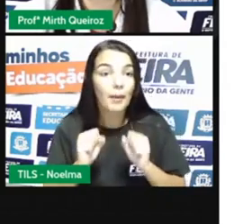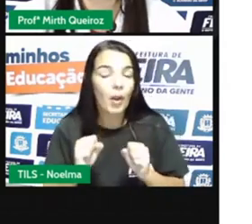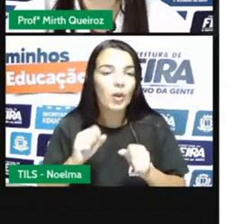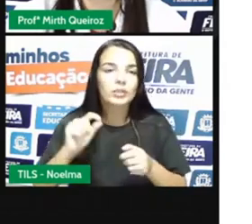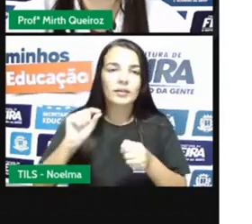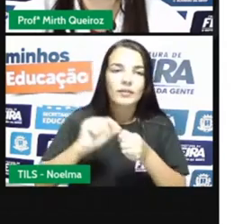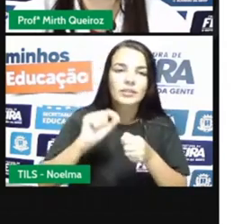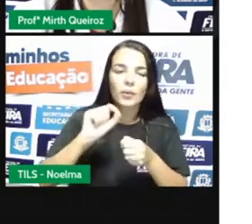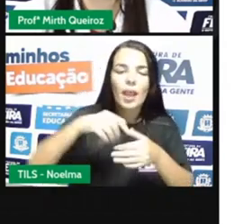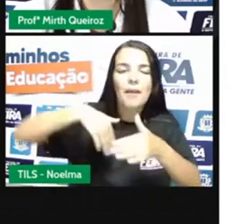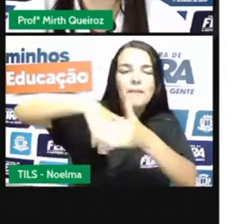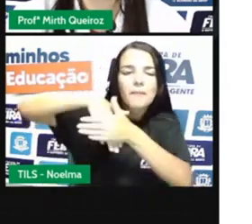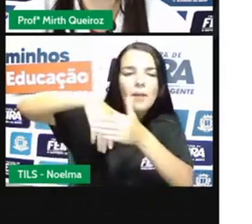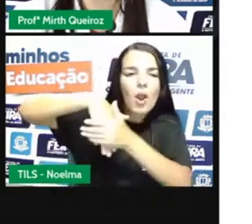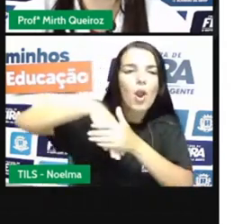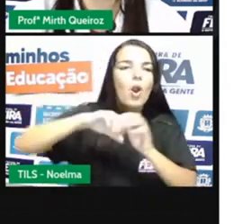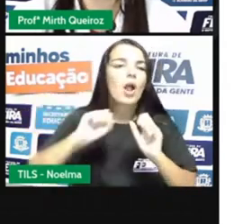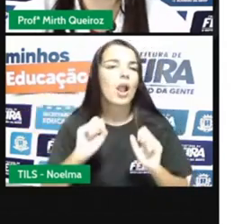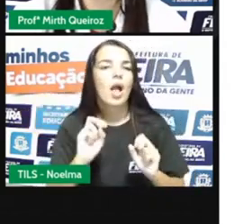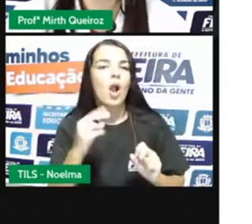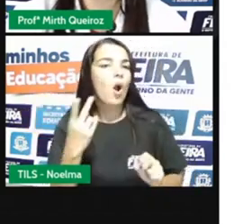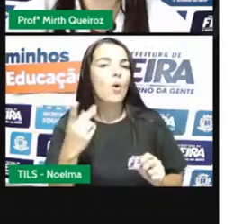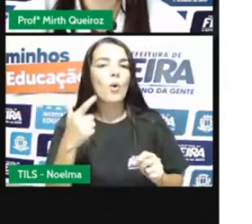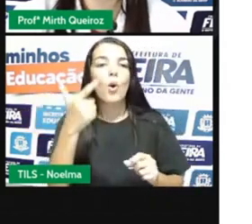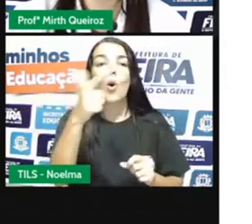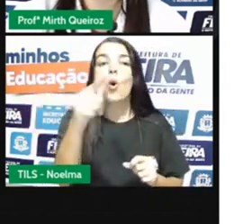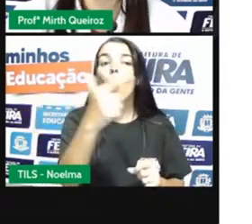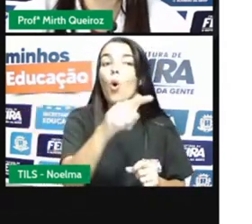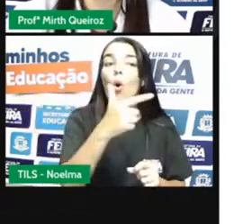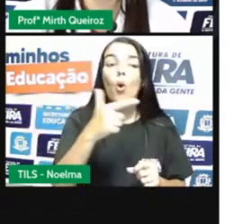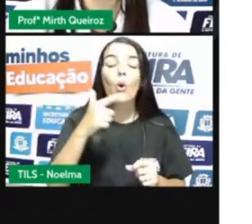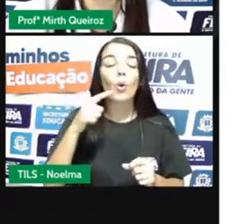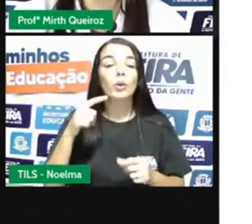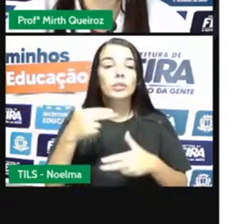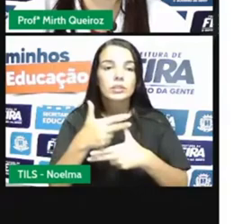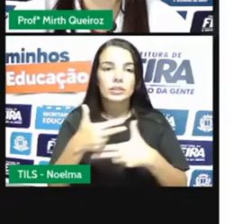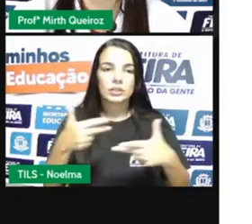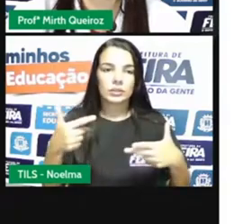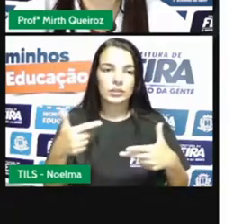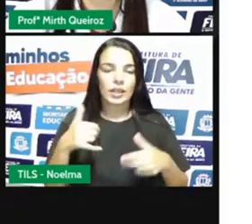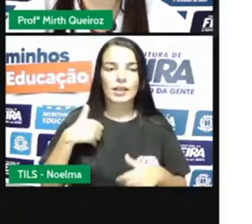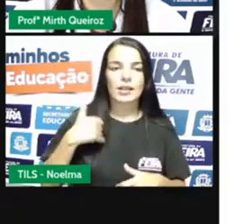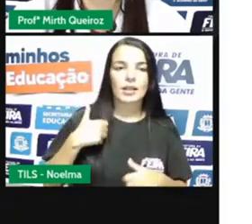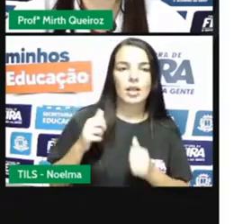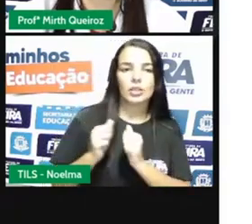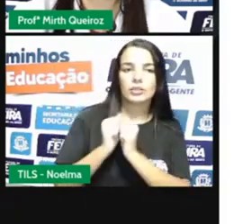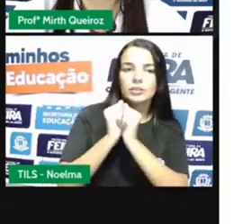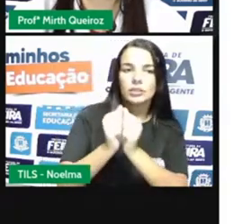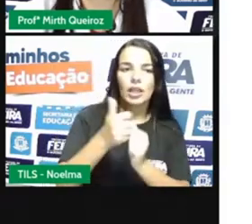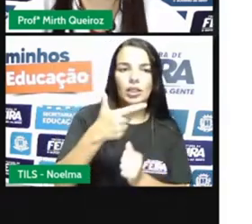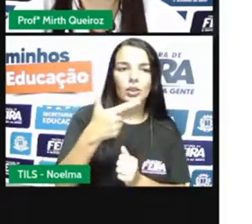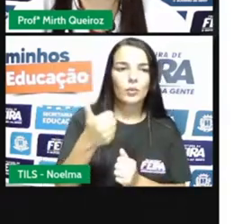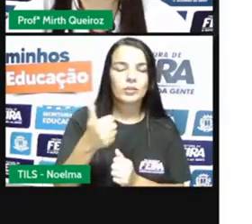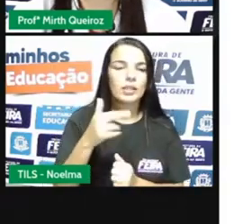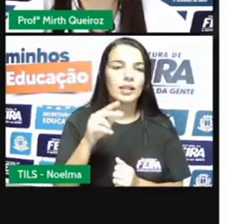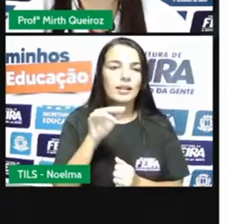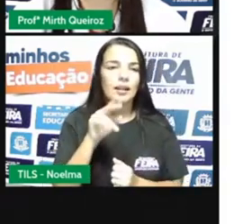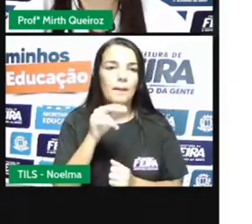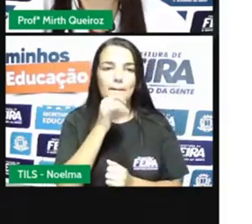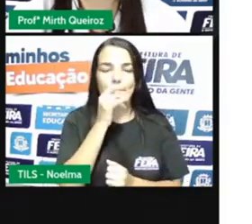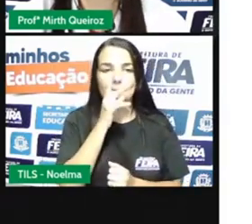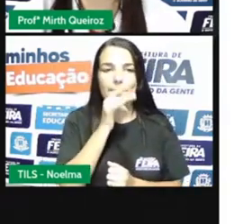de futebol e a praticar outros esportes com crianças da mesma faixa etária, como vôlei,